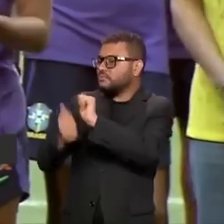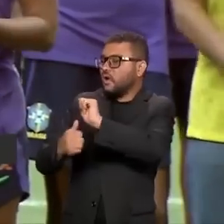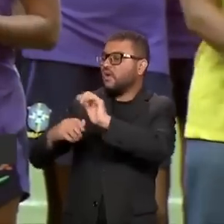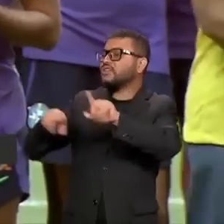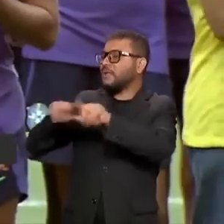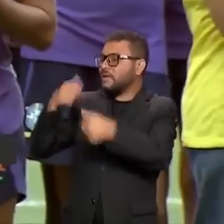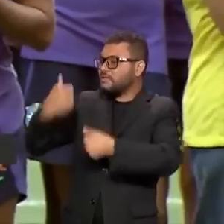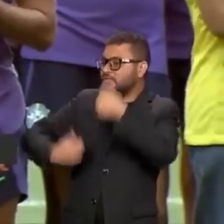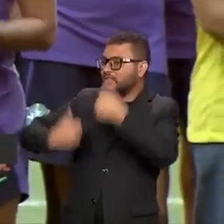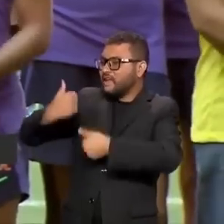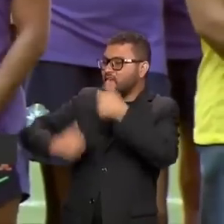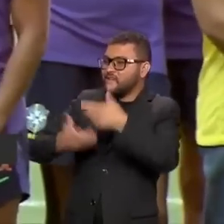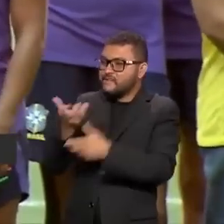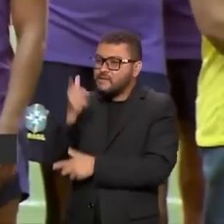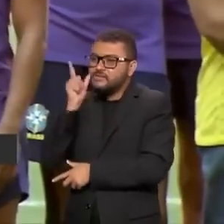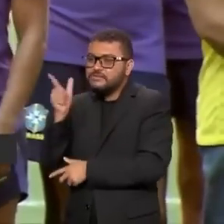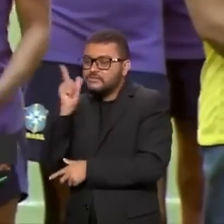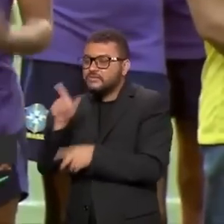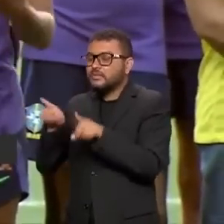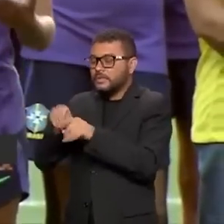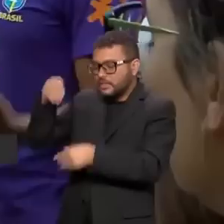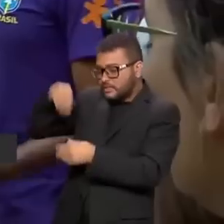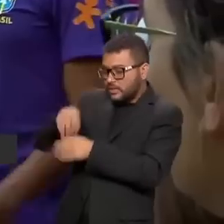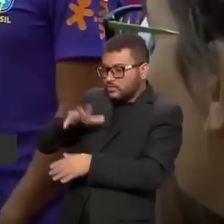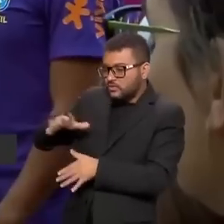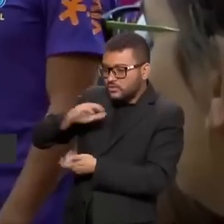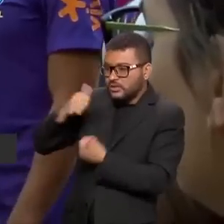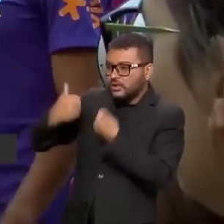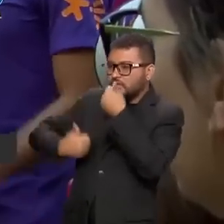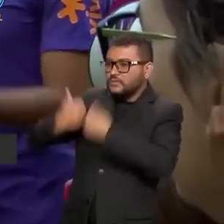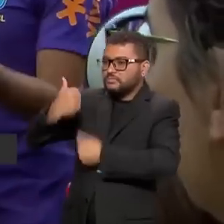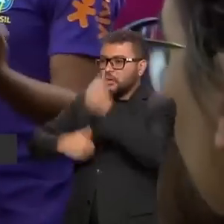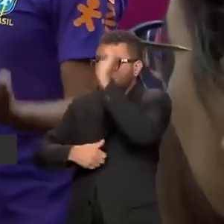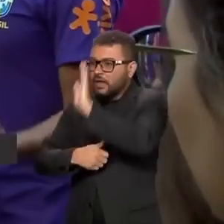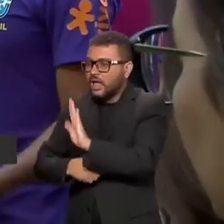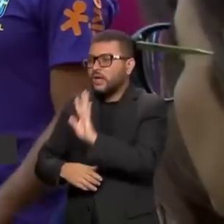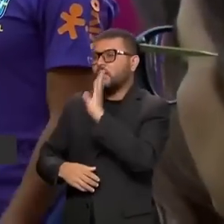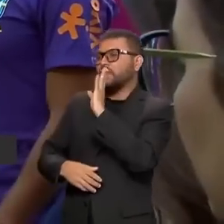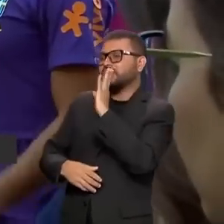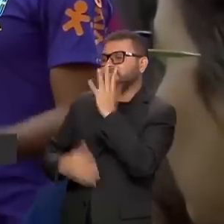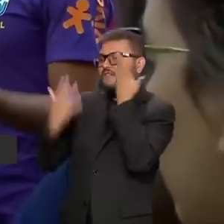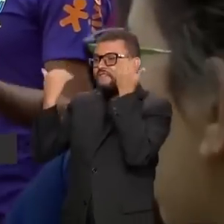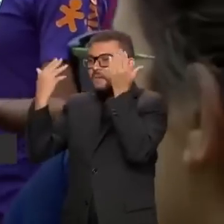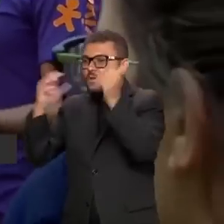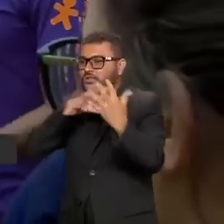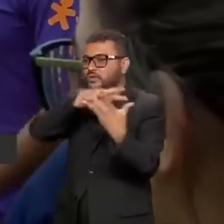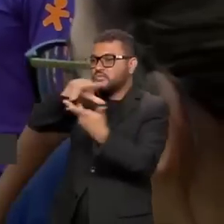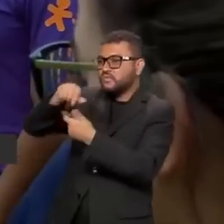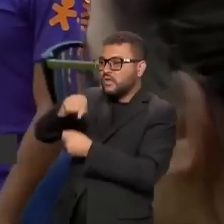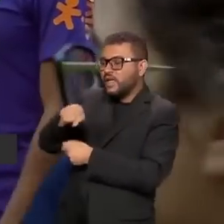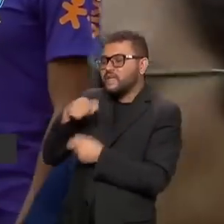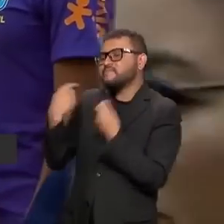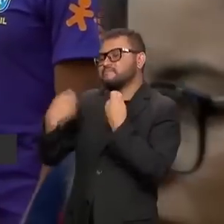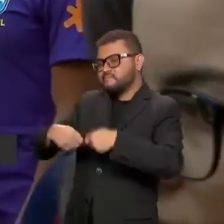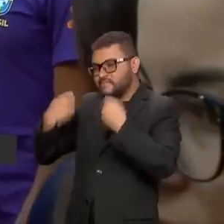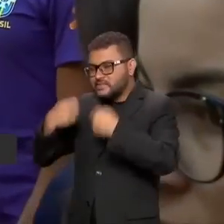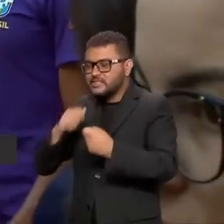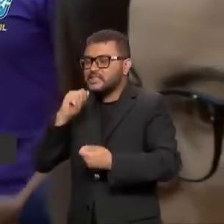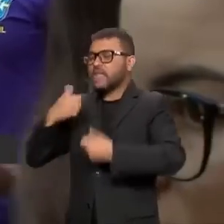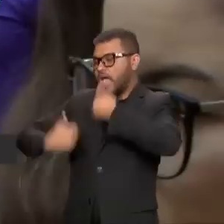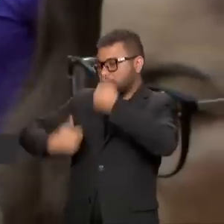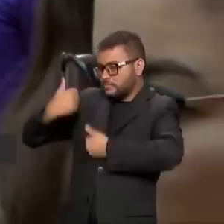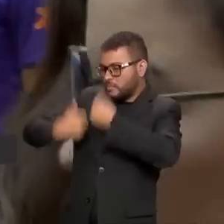um dia também servir a seleção brasileira, também serem reconhecidas pelo mundo, pelo que elas amam fazer, que é jogar